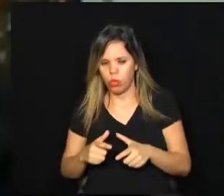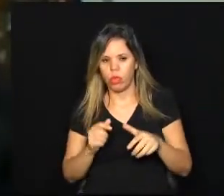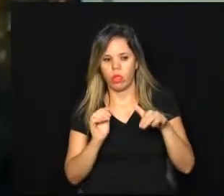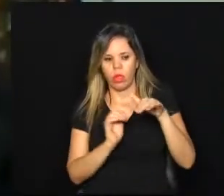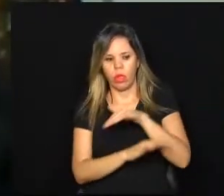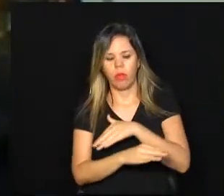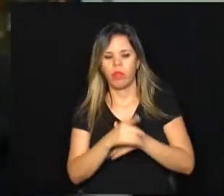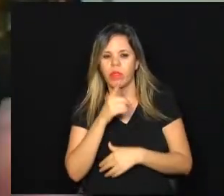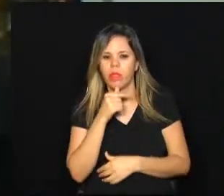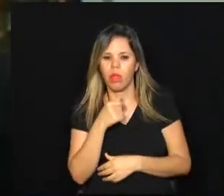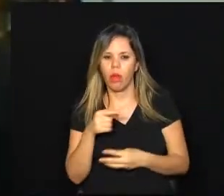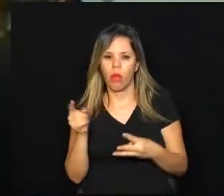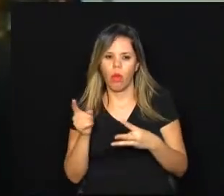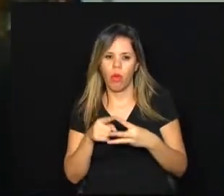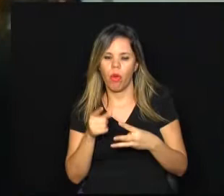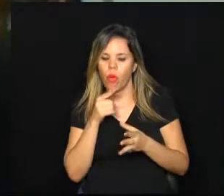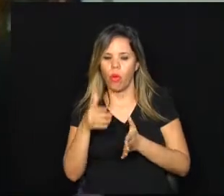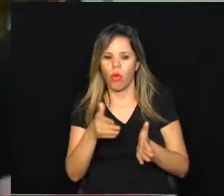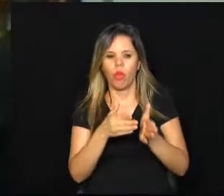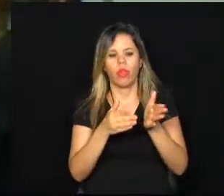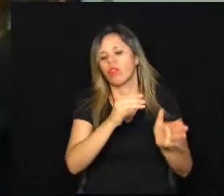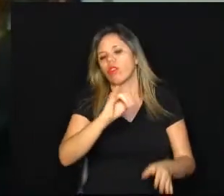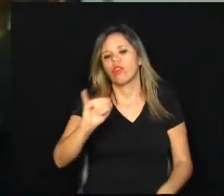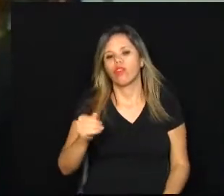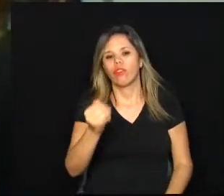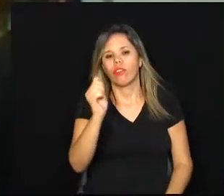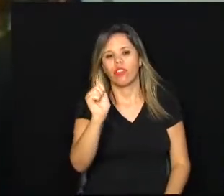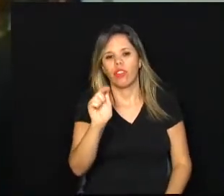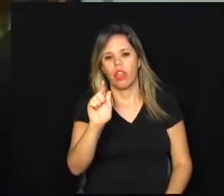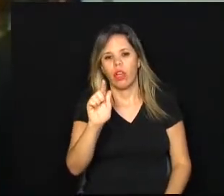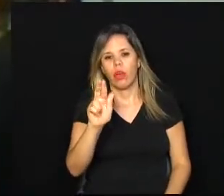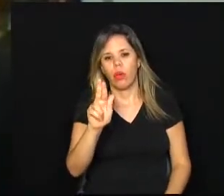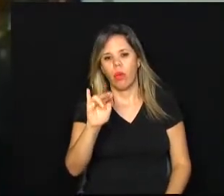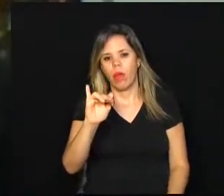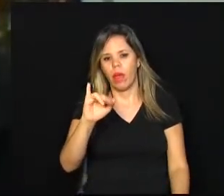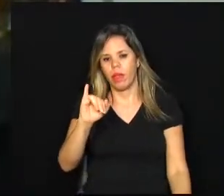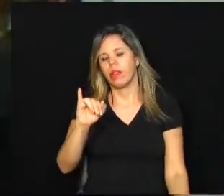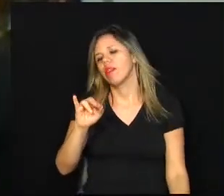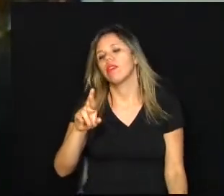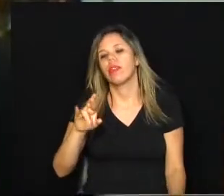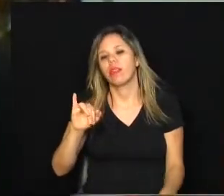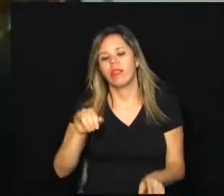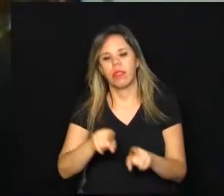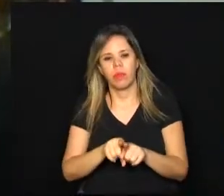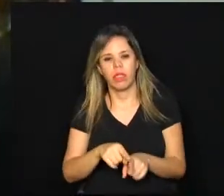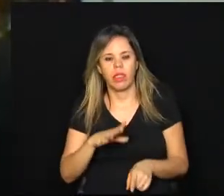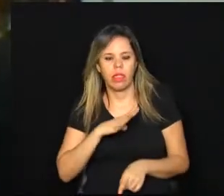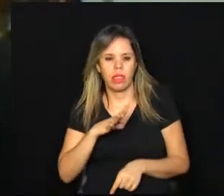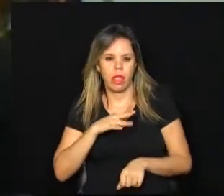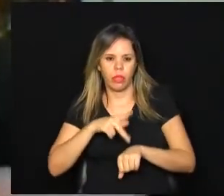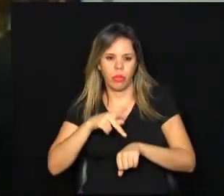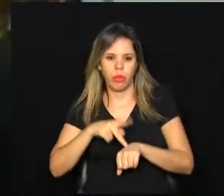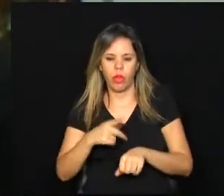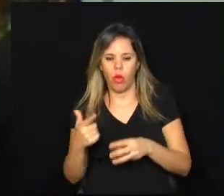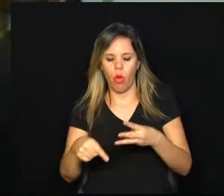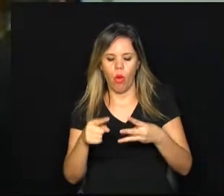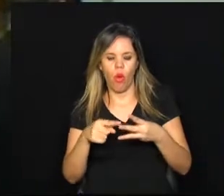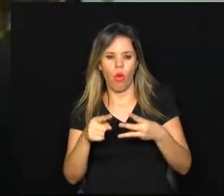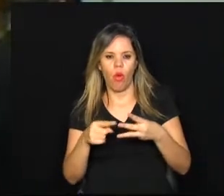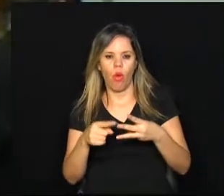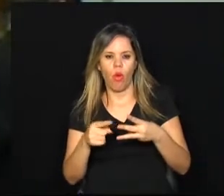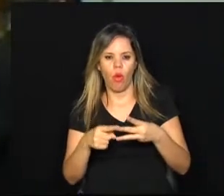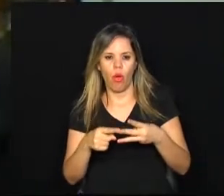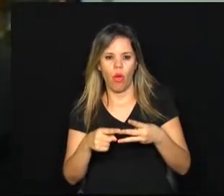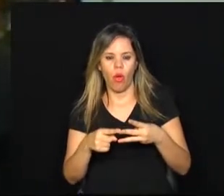imprescindíveis. Um é no Rio Jaguari, que o doutor Rossini mencionou, na cidade de Pedreira. Sim. Outro